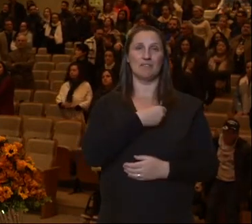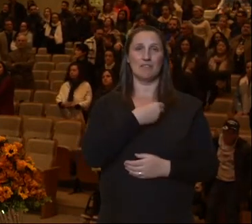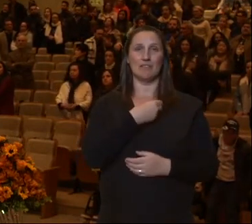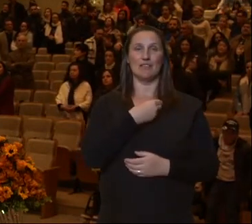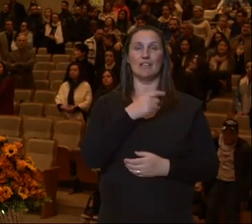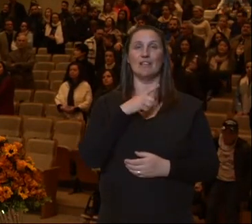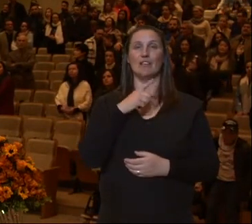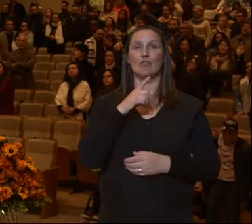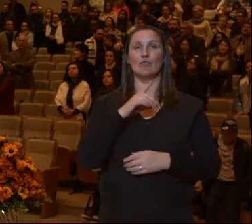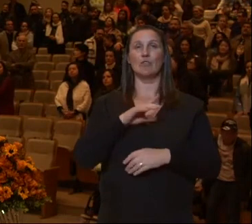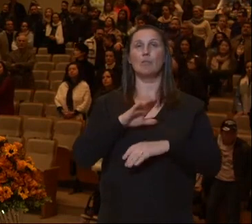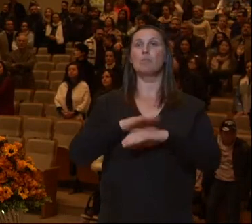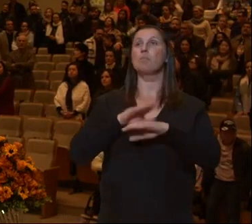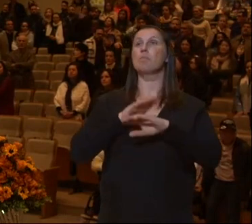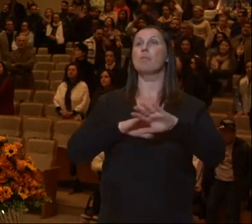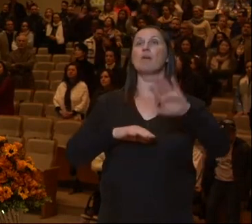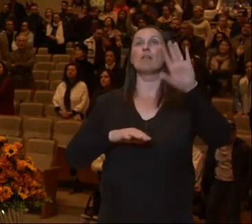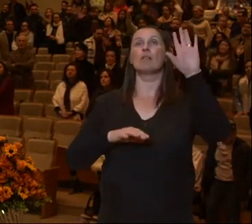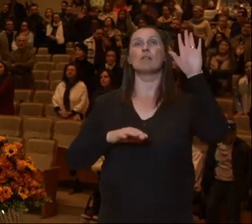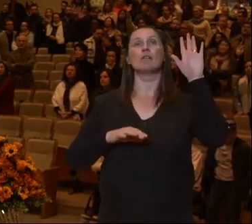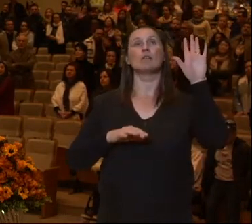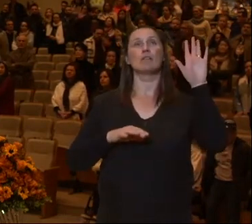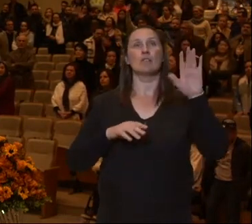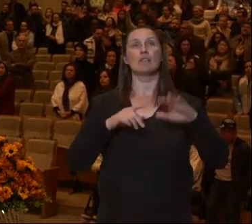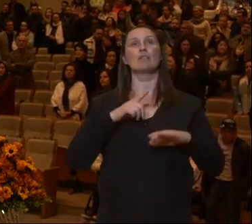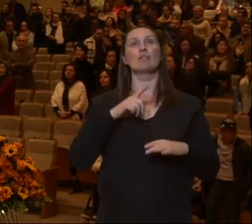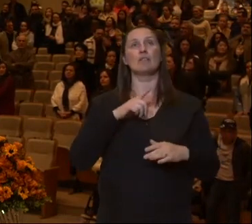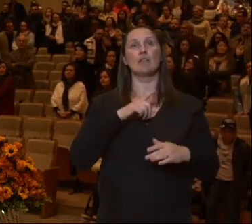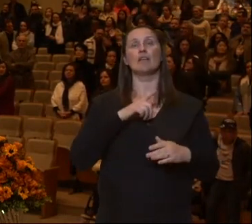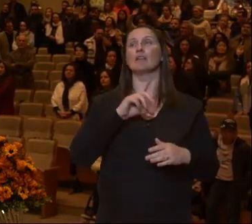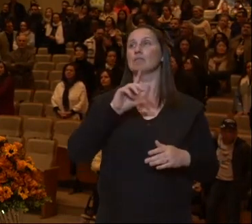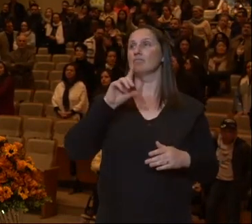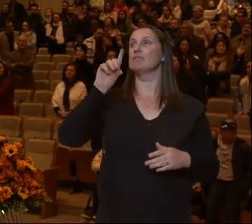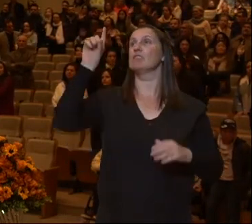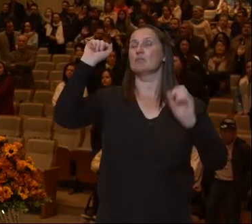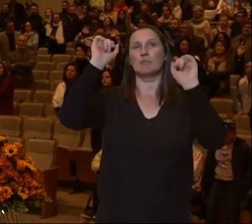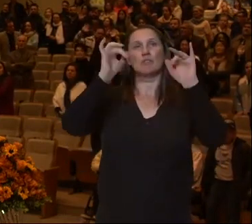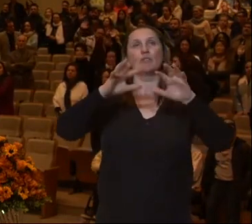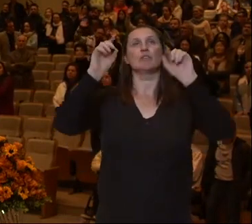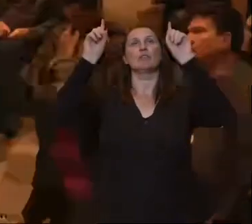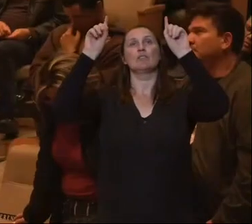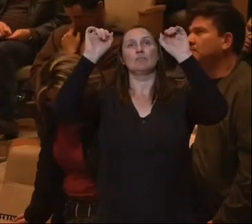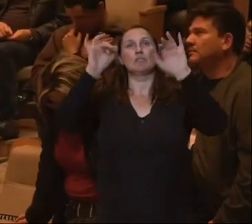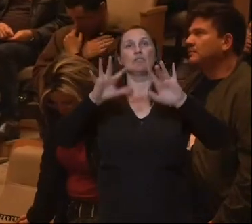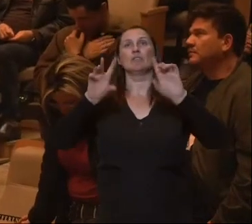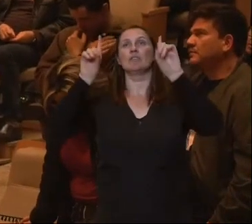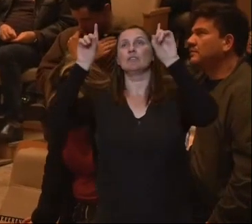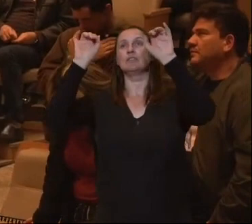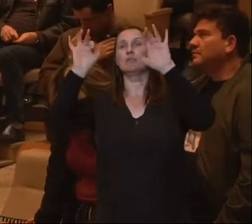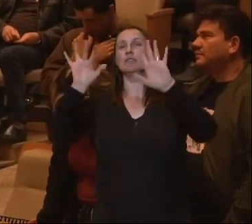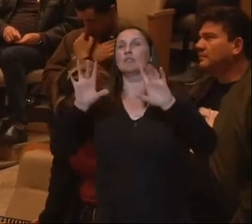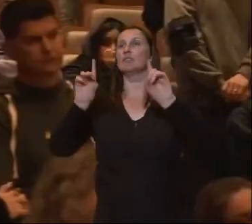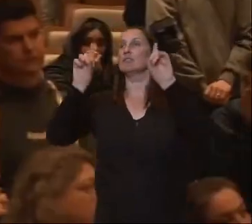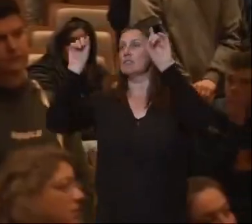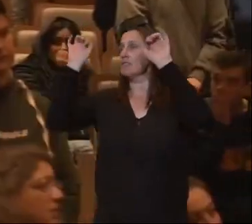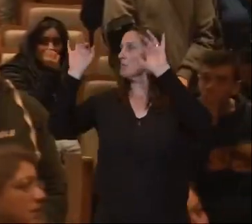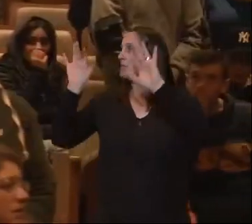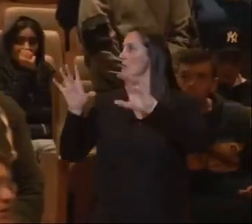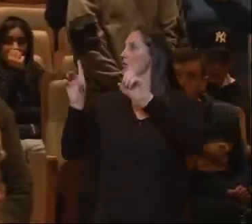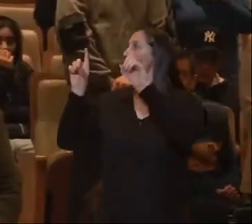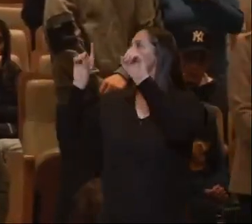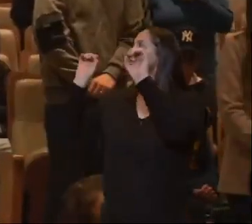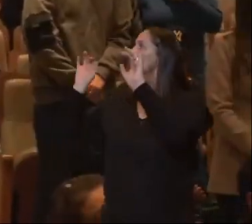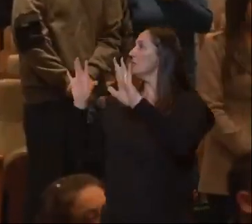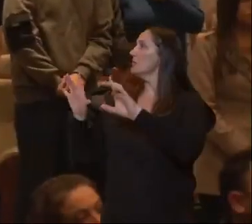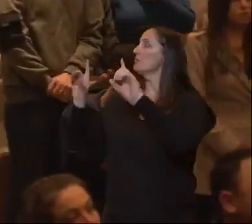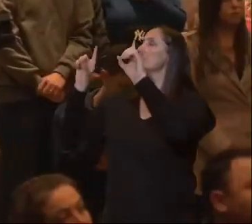está, levante sua mão bem alta, eu quero orar por você. Tem alguém? Deus abençoe, Deus abençoe, Deus abençoe, Deus abençoe, Deus abençoe, Deus